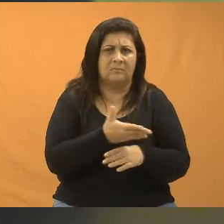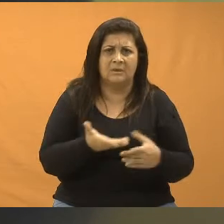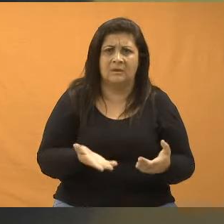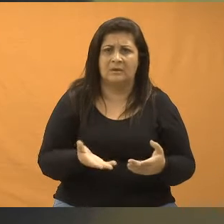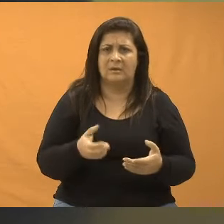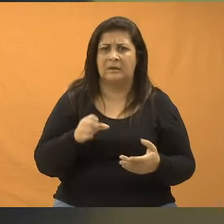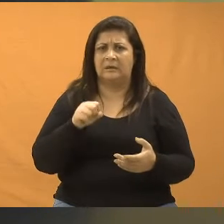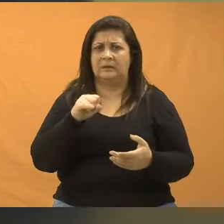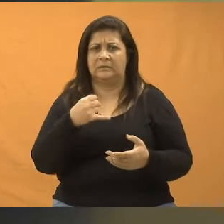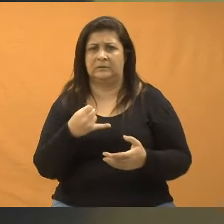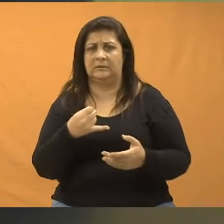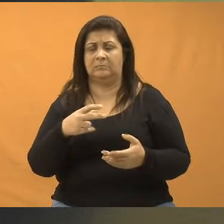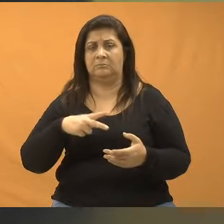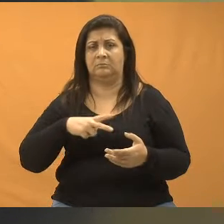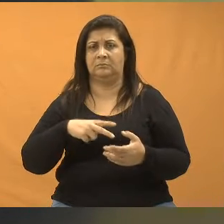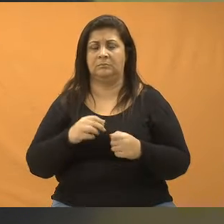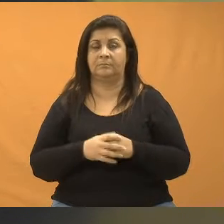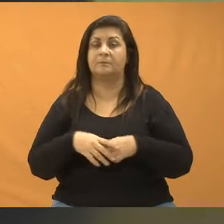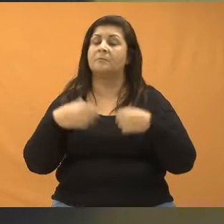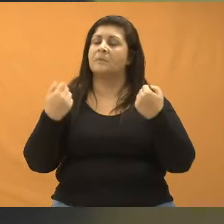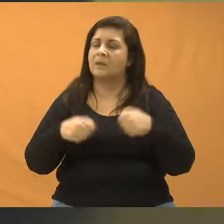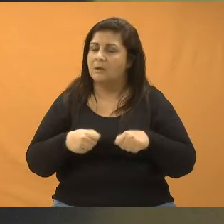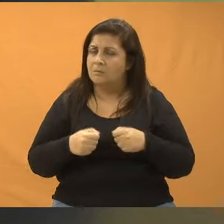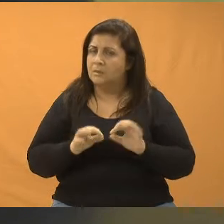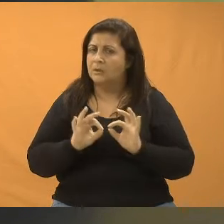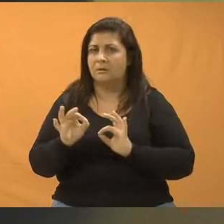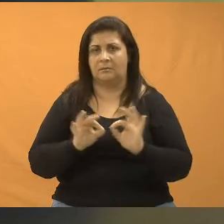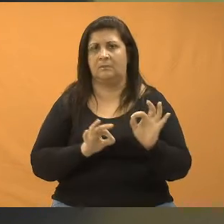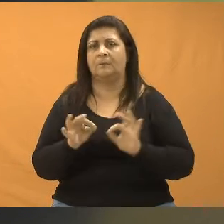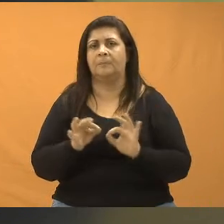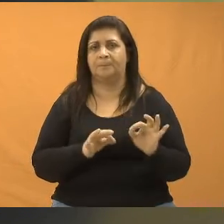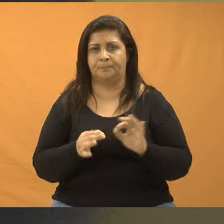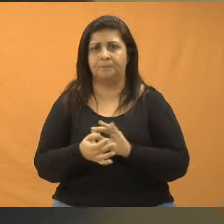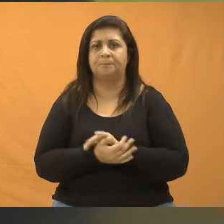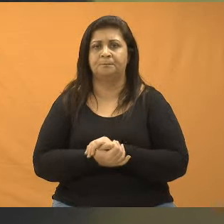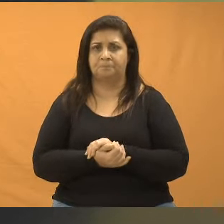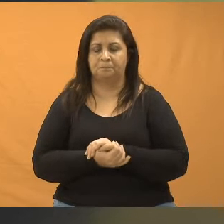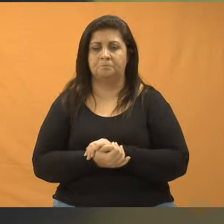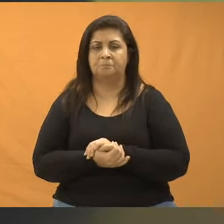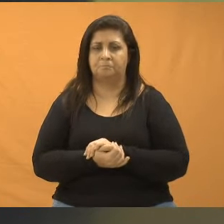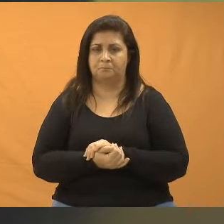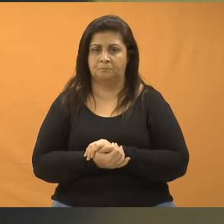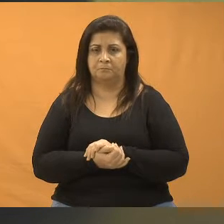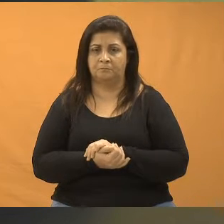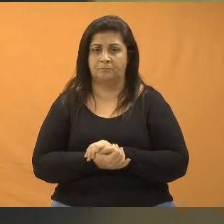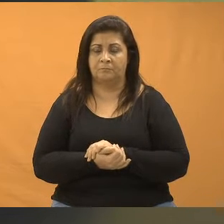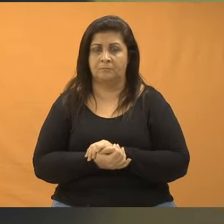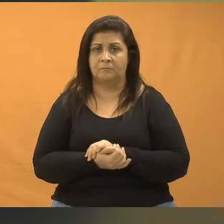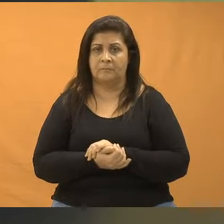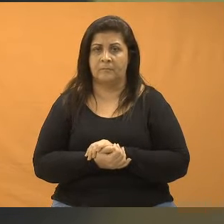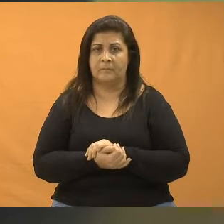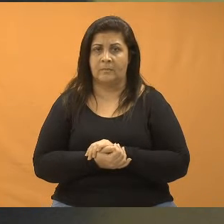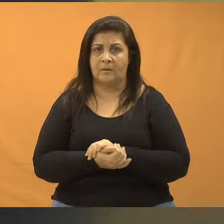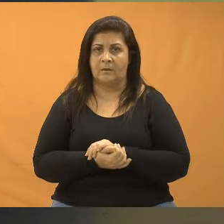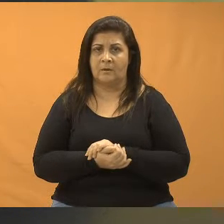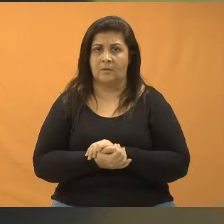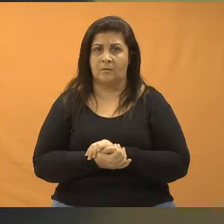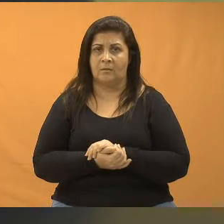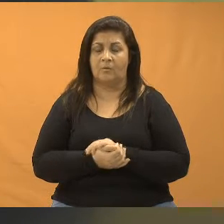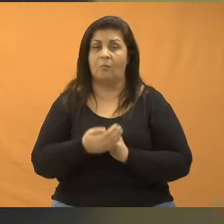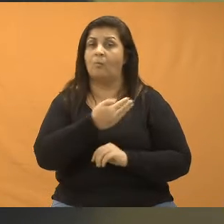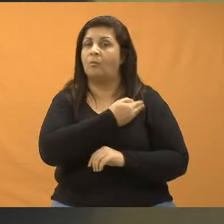Santa Casa. Então, precisa ser resolvido essa questão da intervenção. O poder público precisa, de alguma